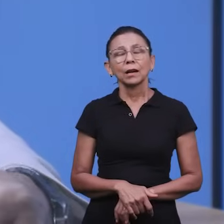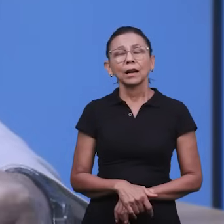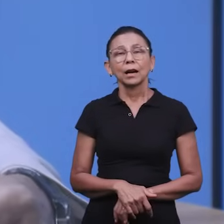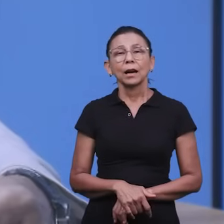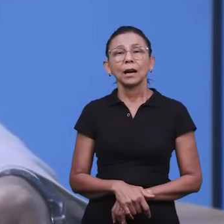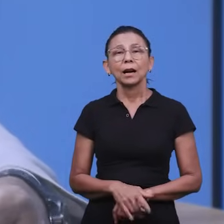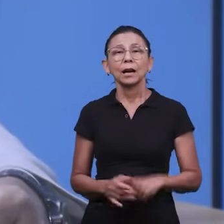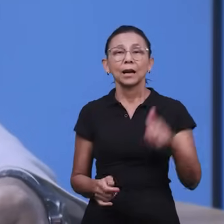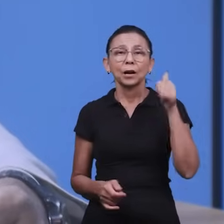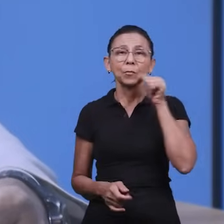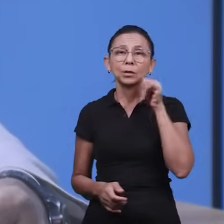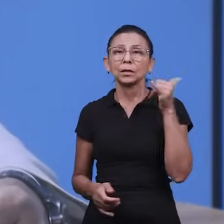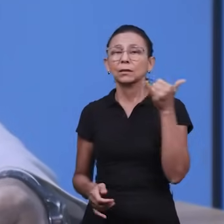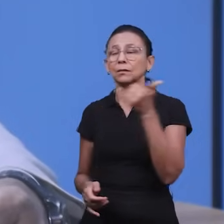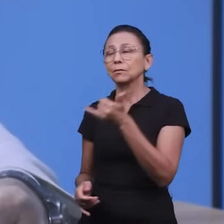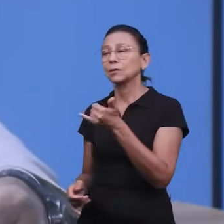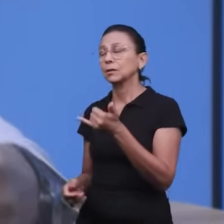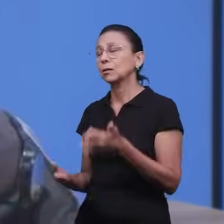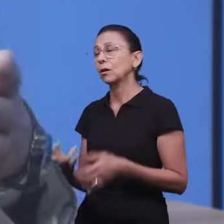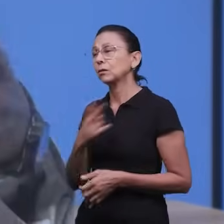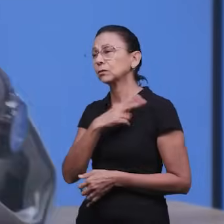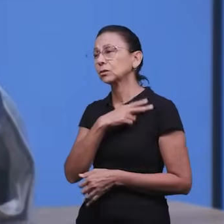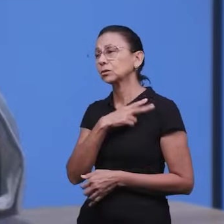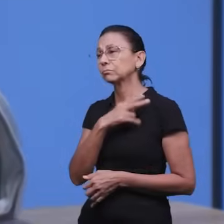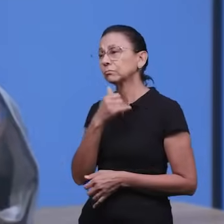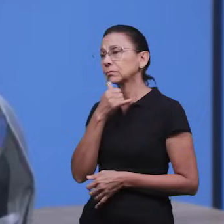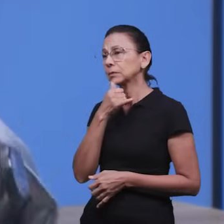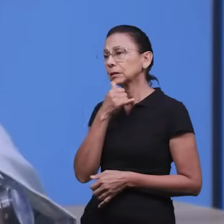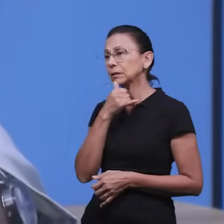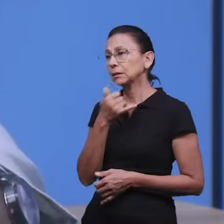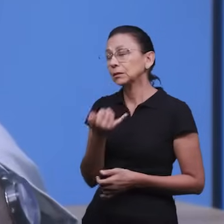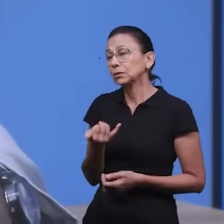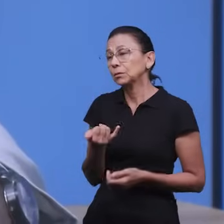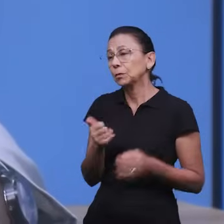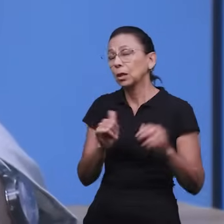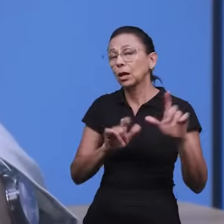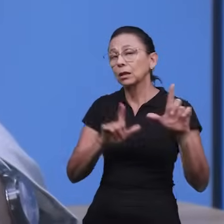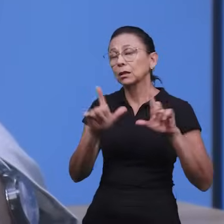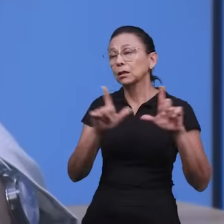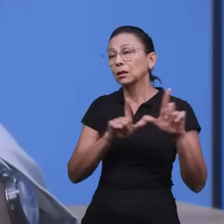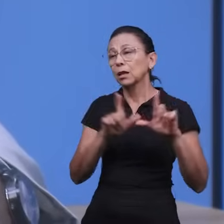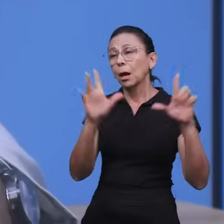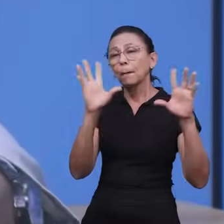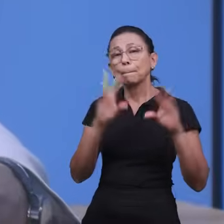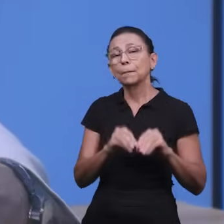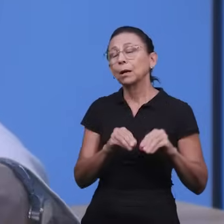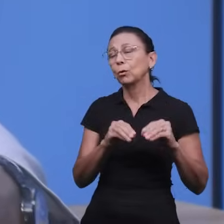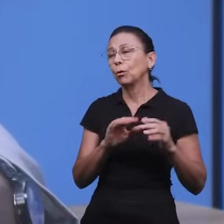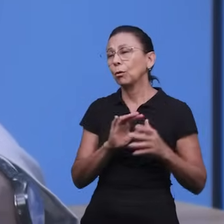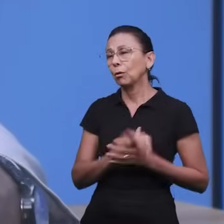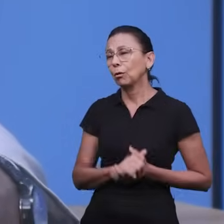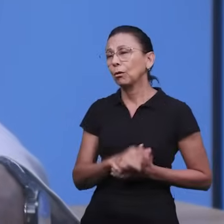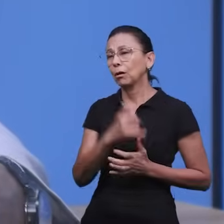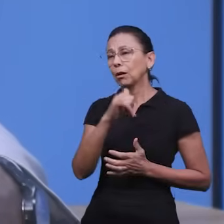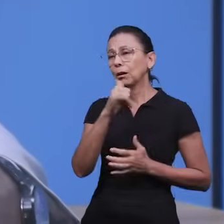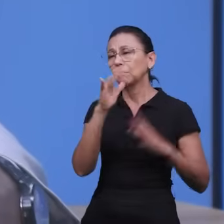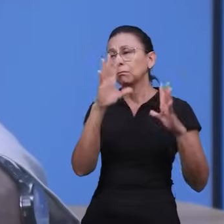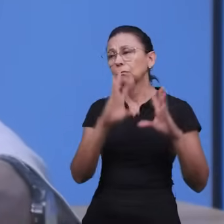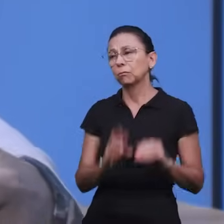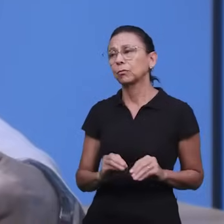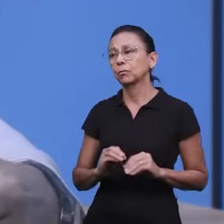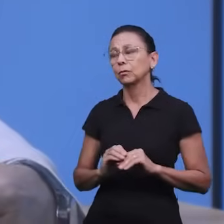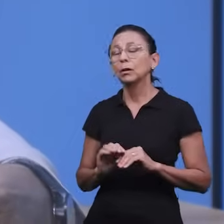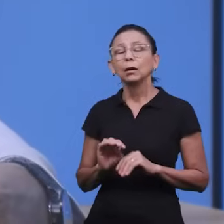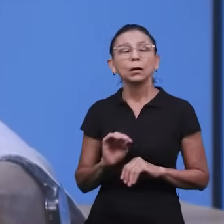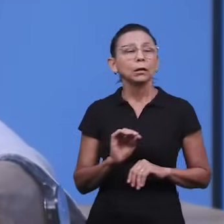E ela contou para ele a tristeza, aquilo que... Aí ele falou, não, você procura, vê se